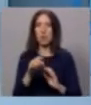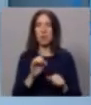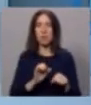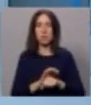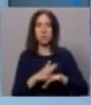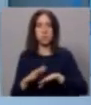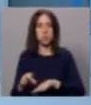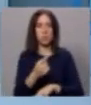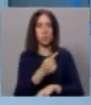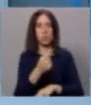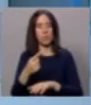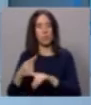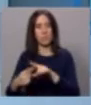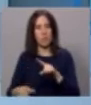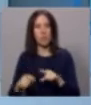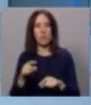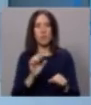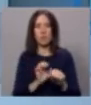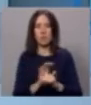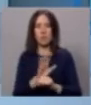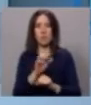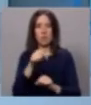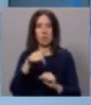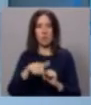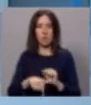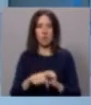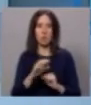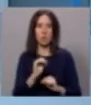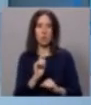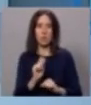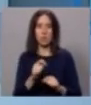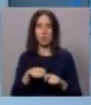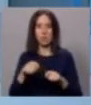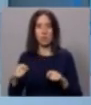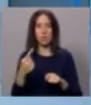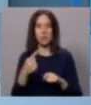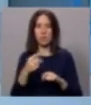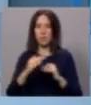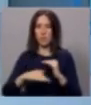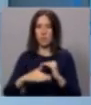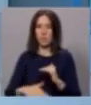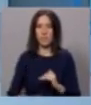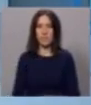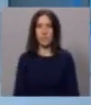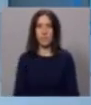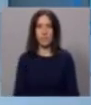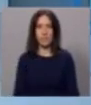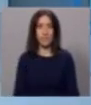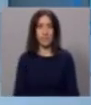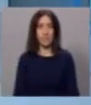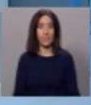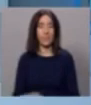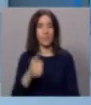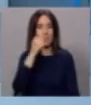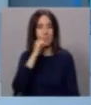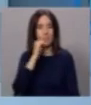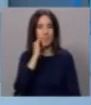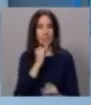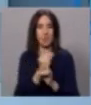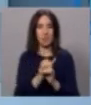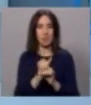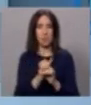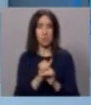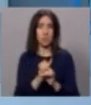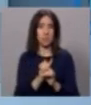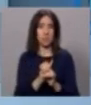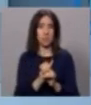com 1 metro a 1,5 metros, enquanto na costa sul temos ondas de sudoeste inferiores a 1 metro. Para o arquipélago dos Açores,